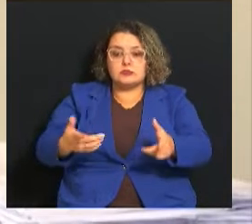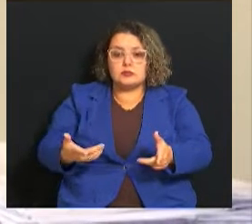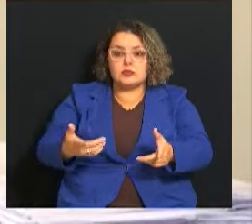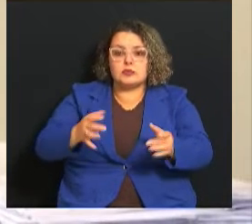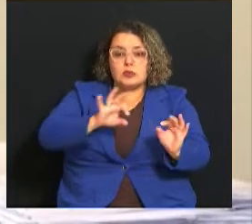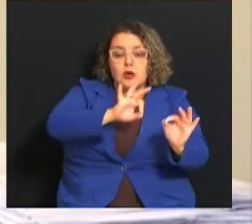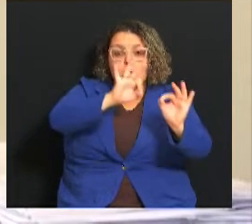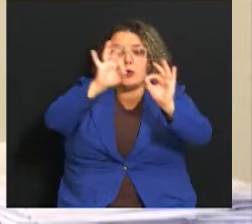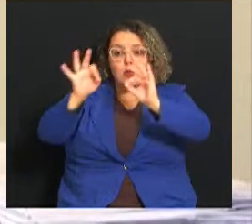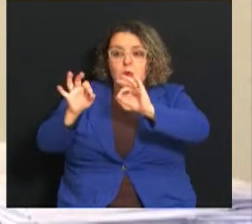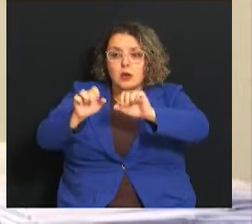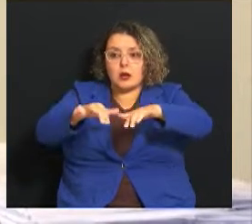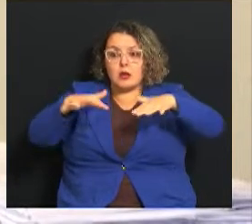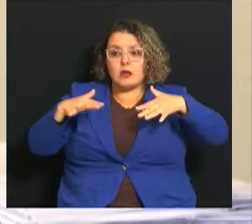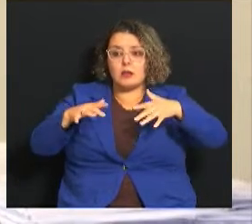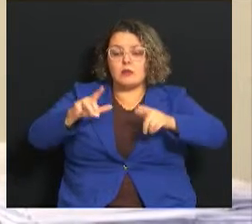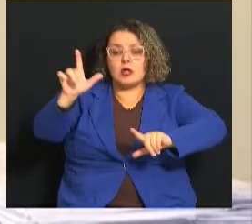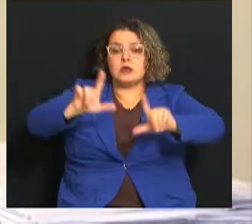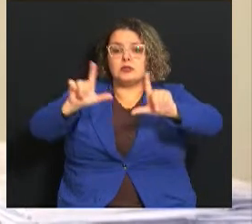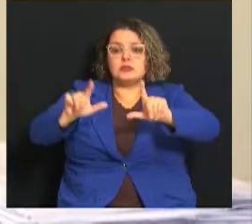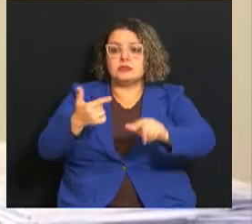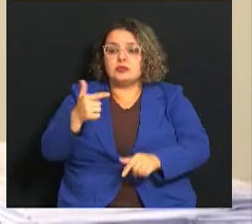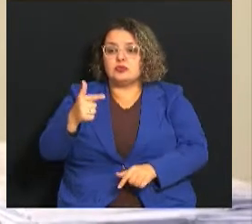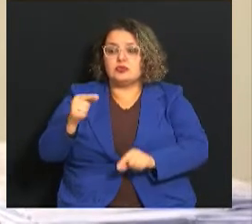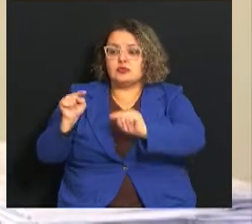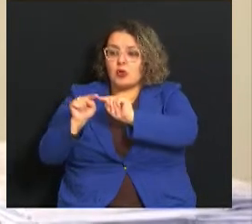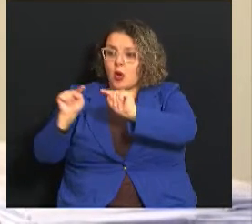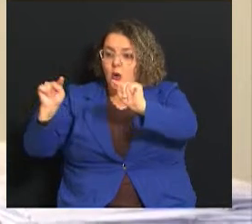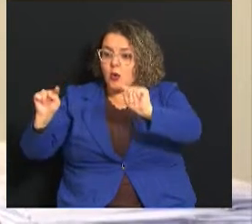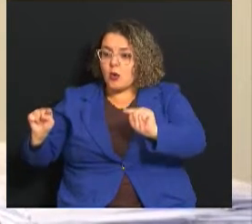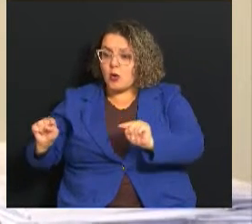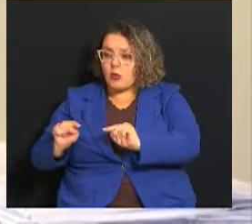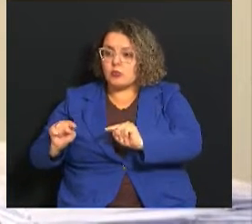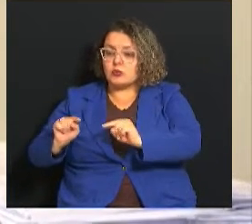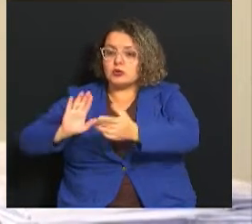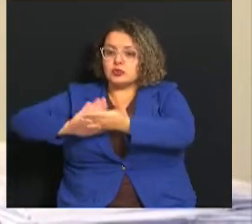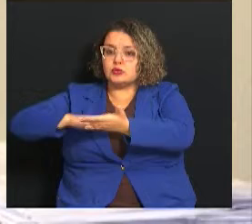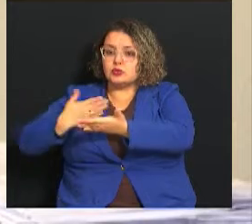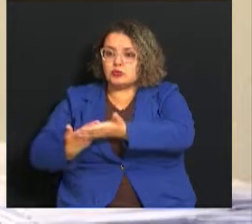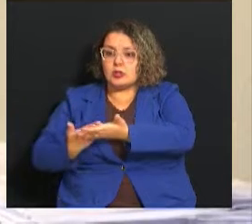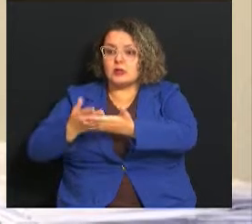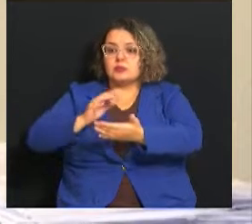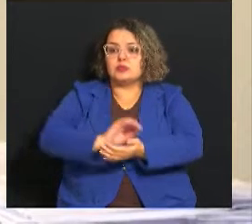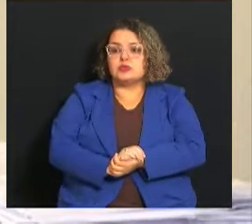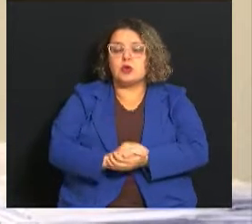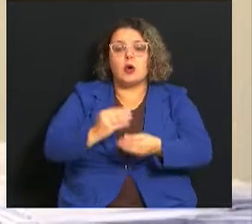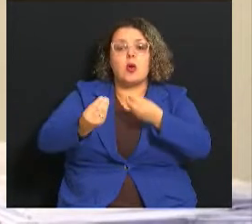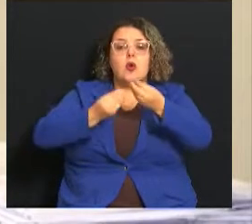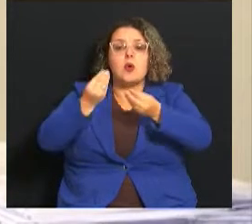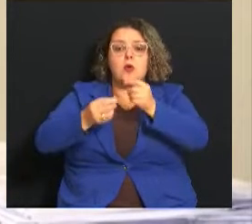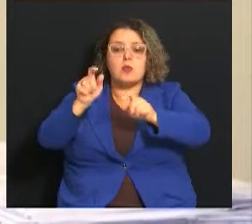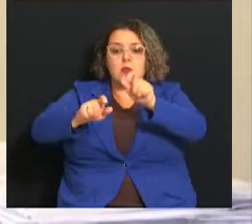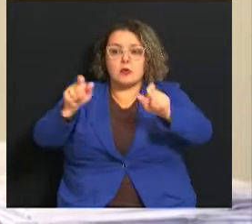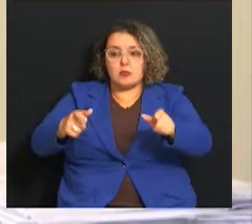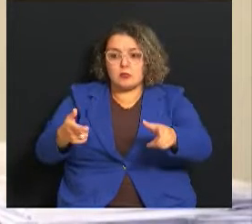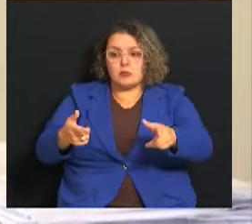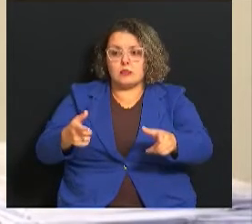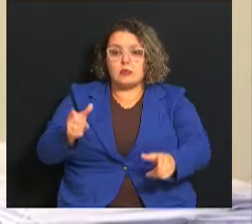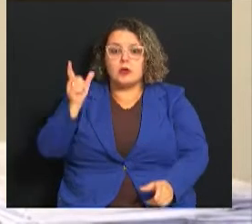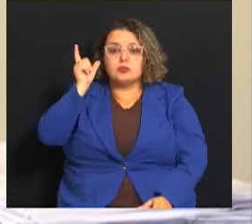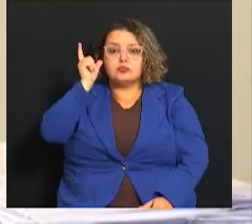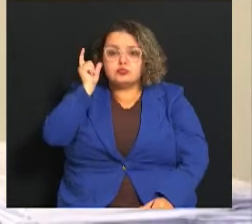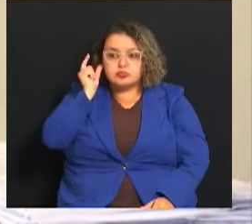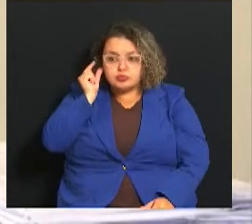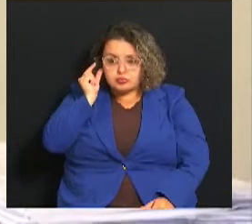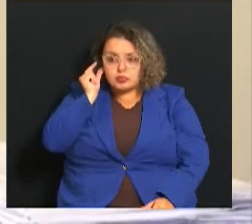acompanhar a sessão pela televisão se não tivesse aquele quadradinho ali no canto, né? Como que as pessoas, inclusive com baixa audição,